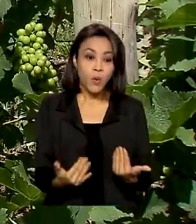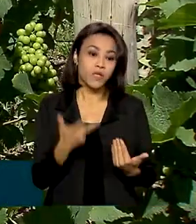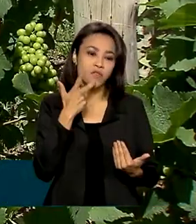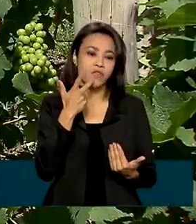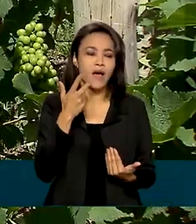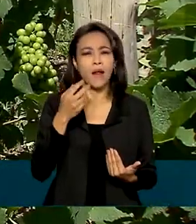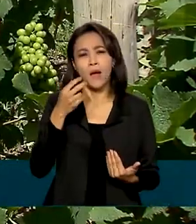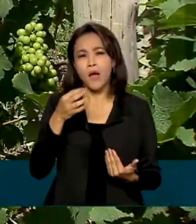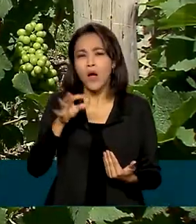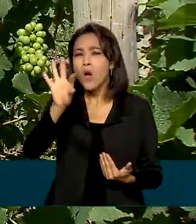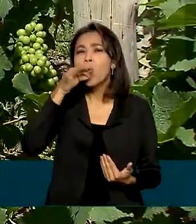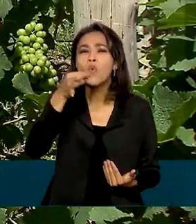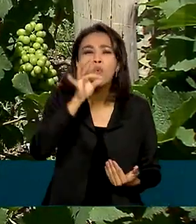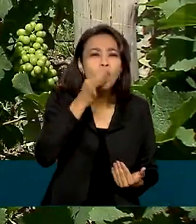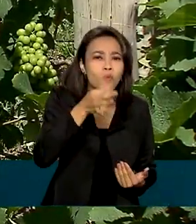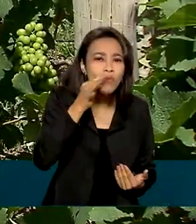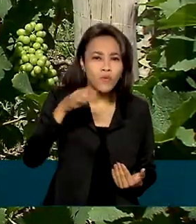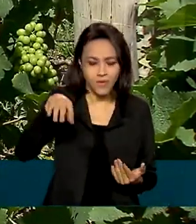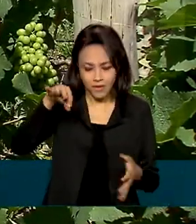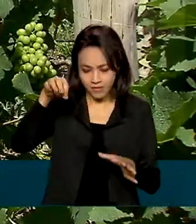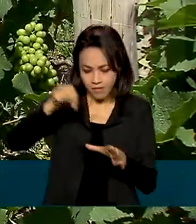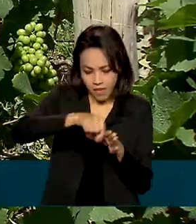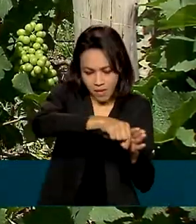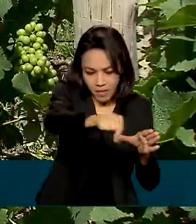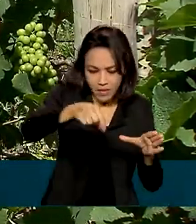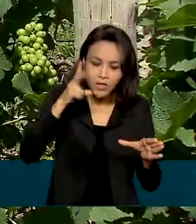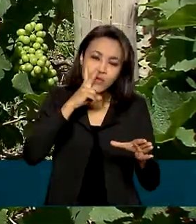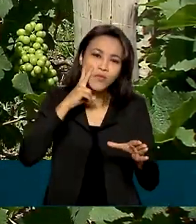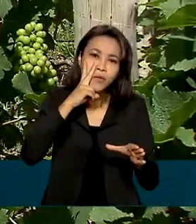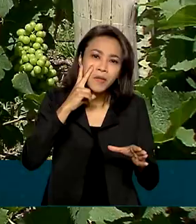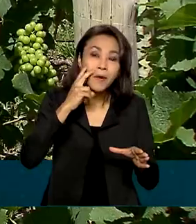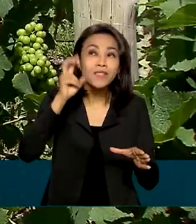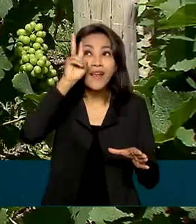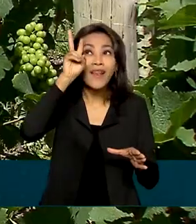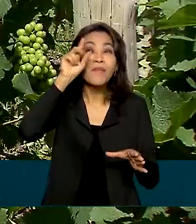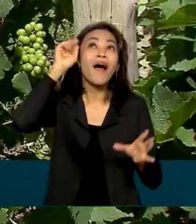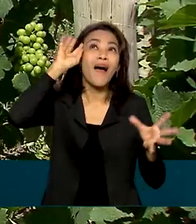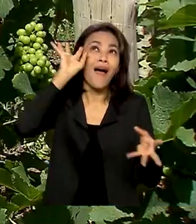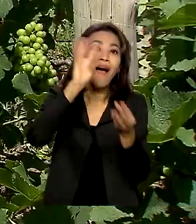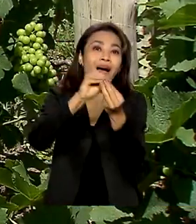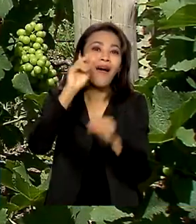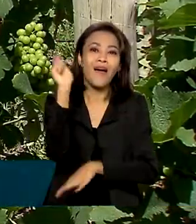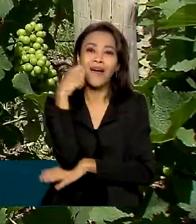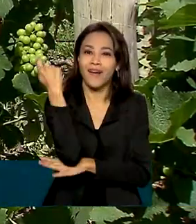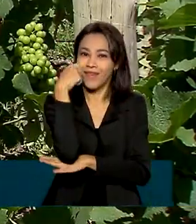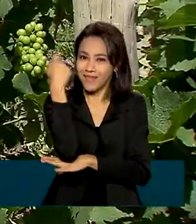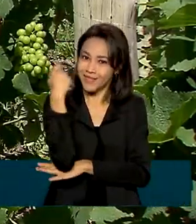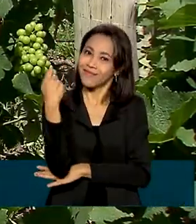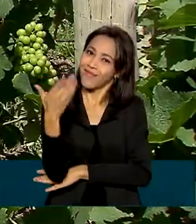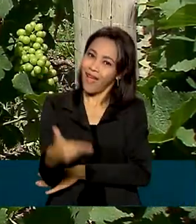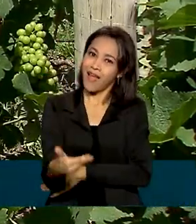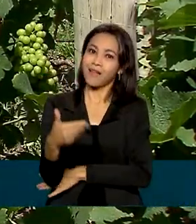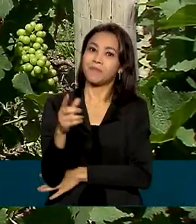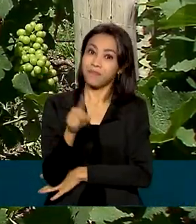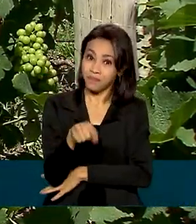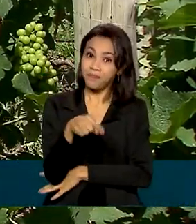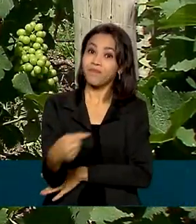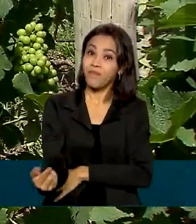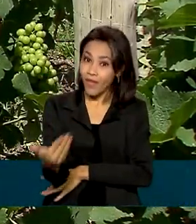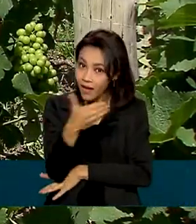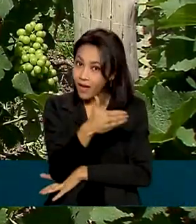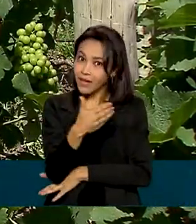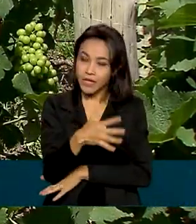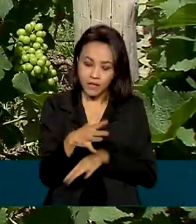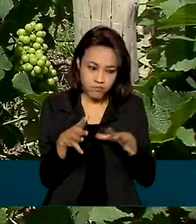produção de uva e de vinho aqui no Brasil a gente já se lembra do sul do país com as vinícolas da Serra Gaúcha e realmente é lá